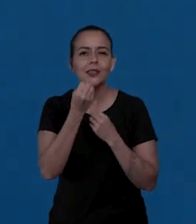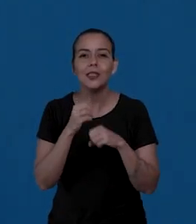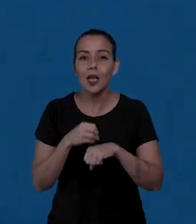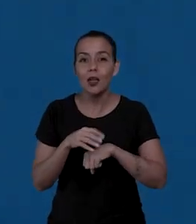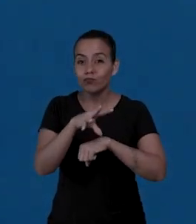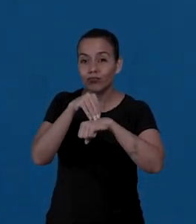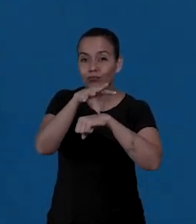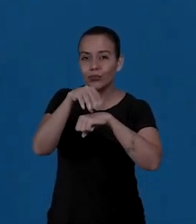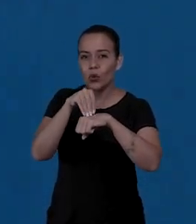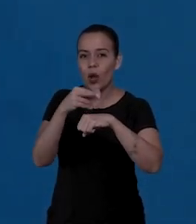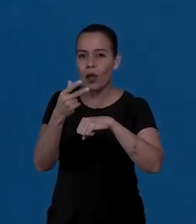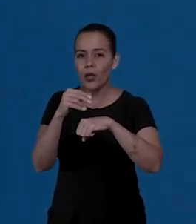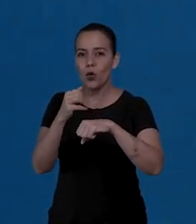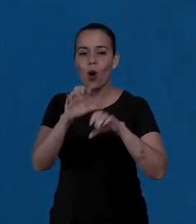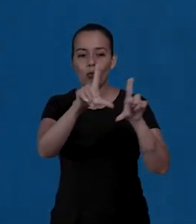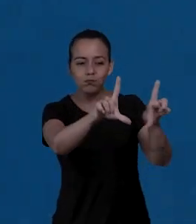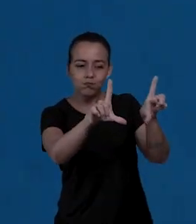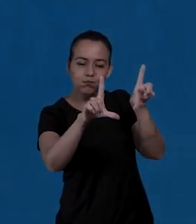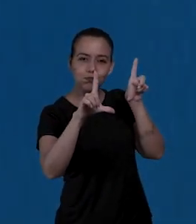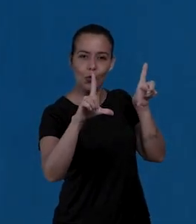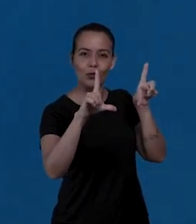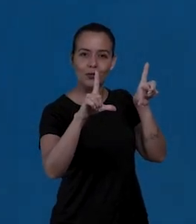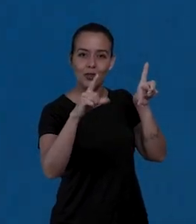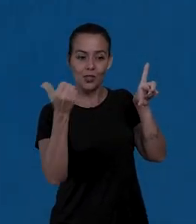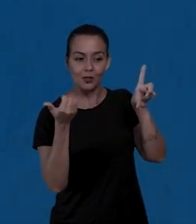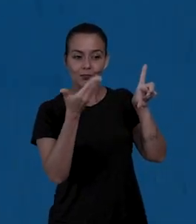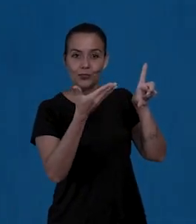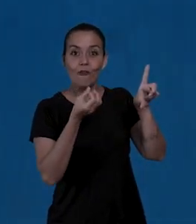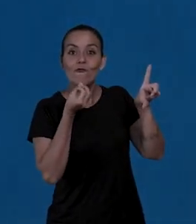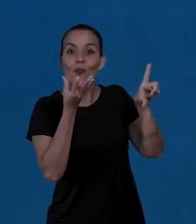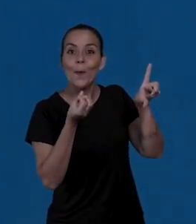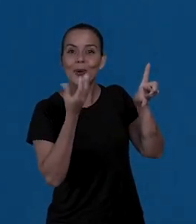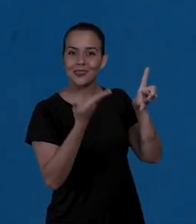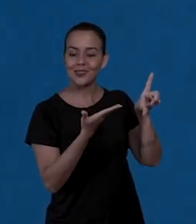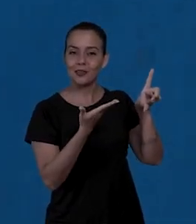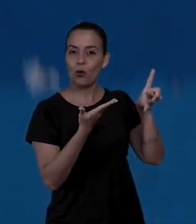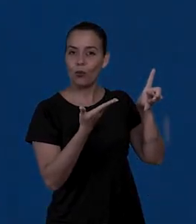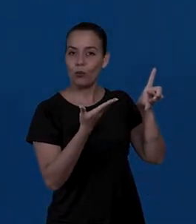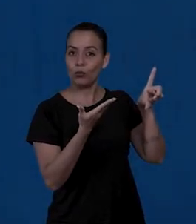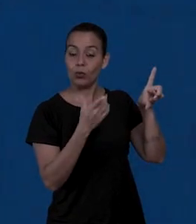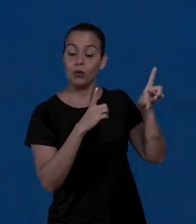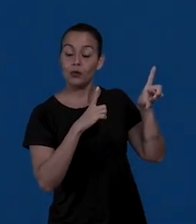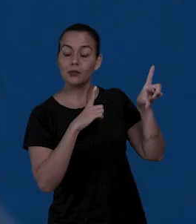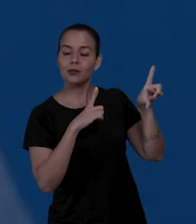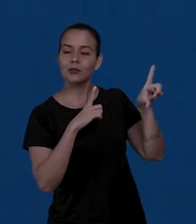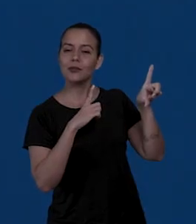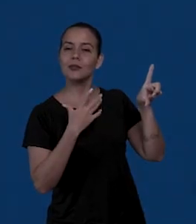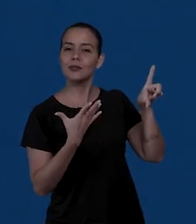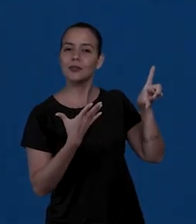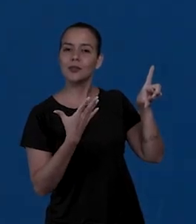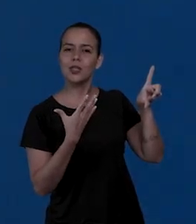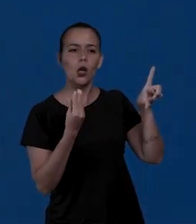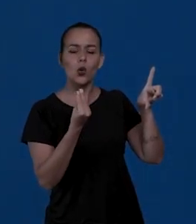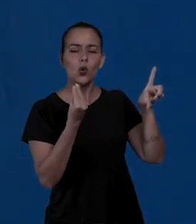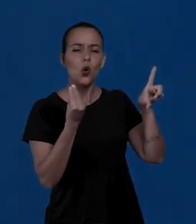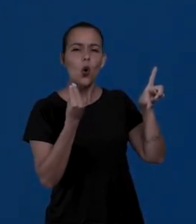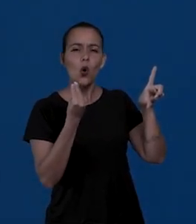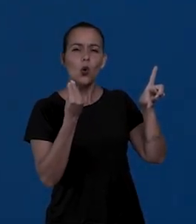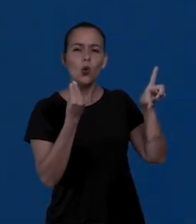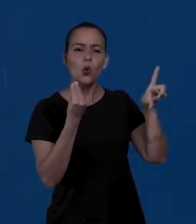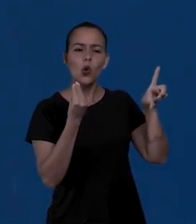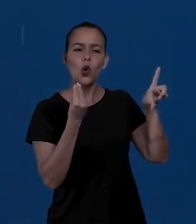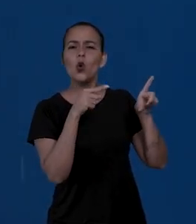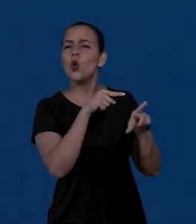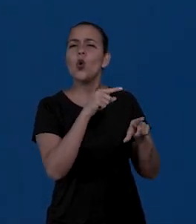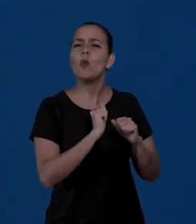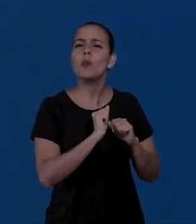uma fotografia. Ela produz uma imagem da qual sequer temos nota de como foi